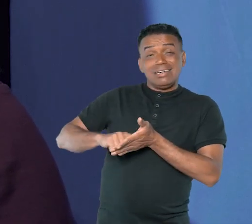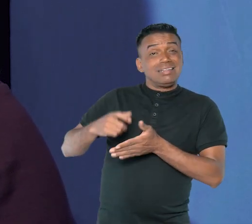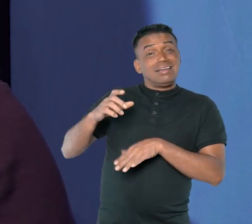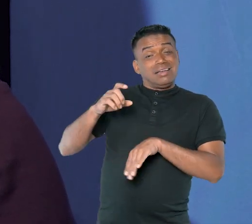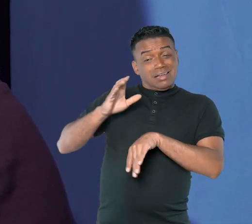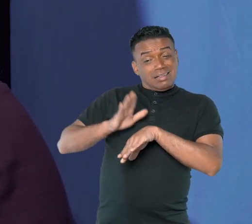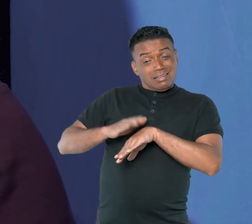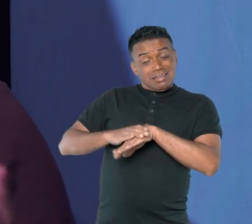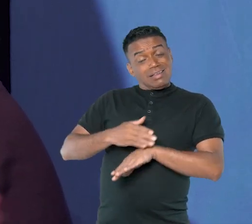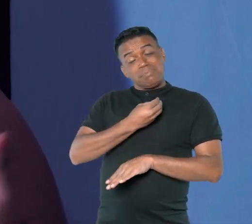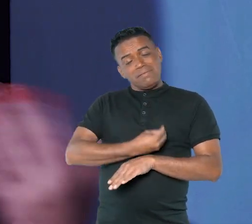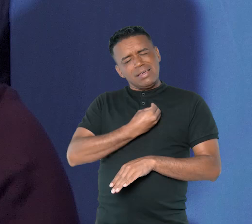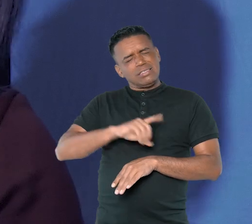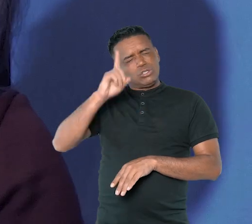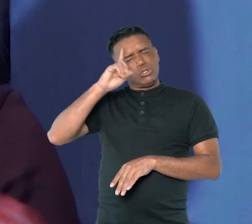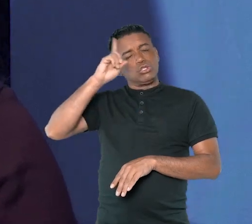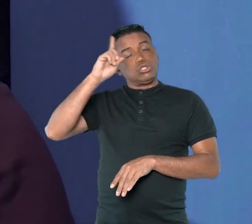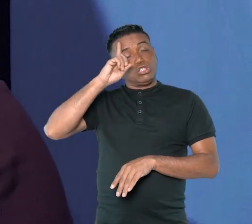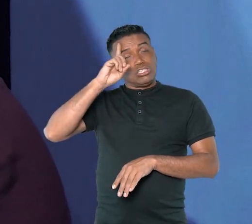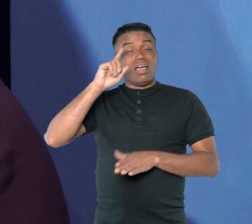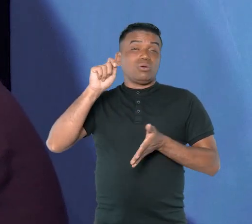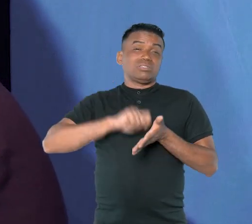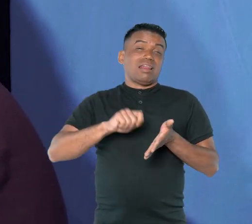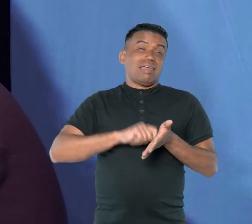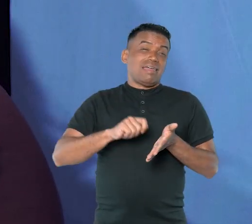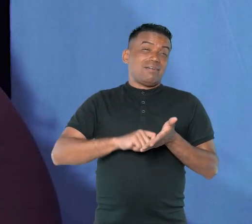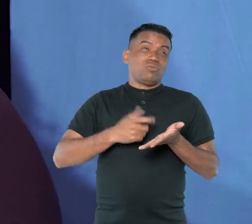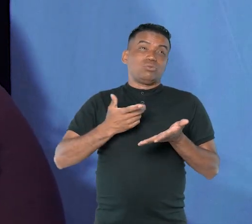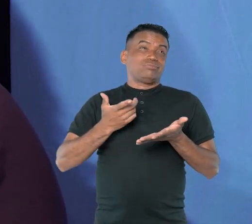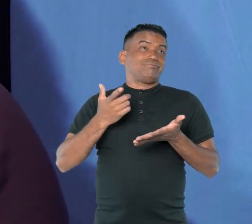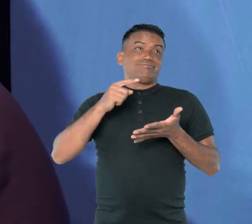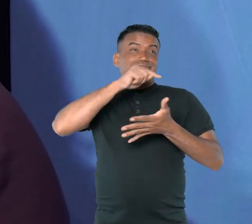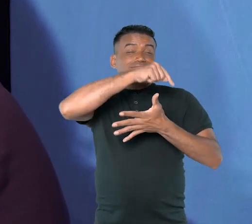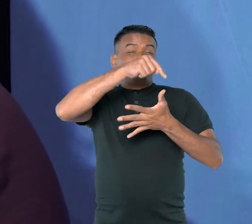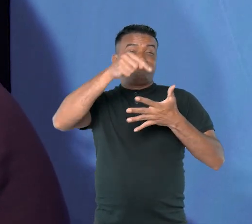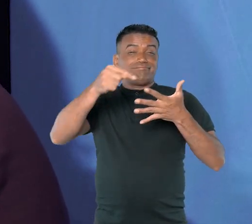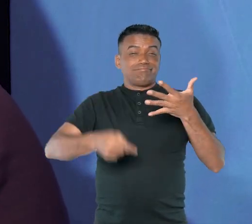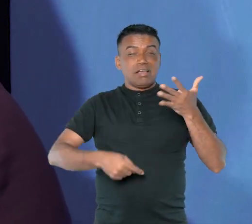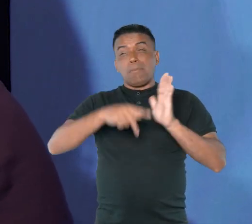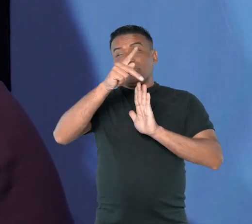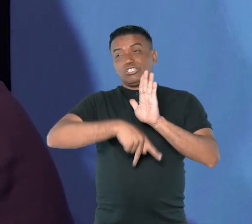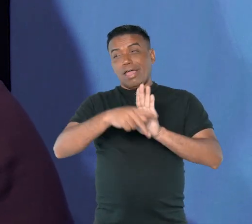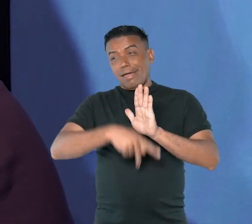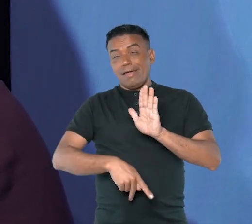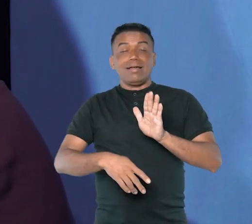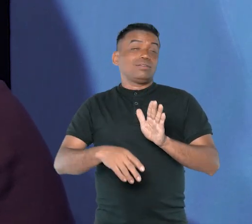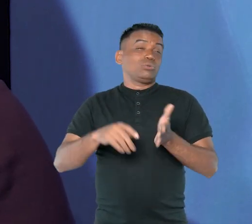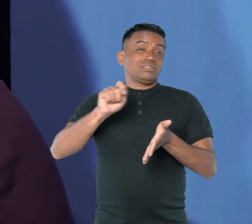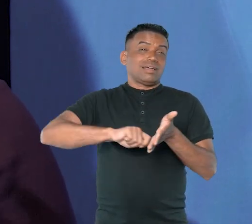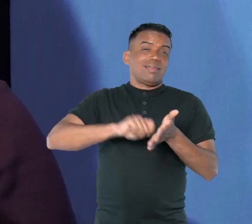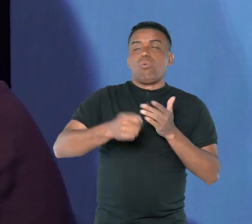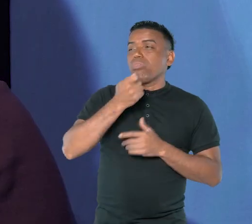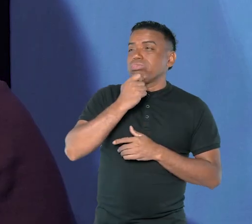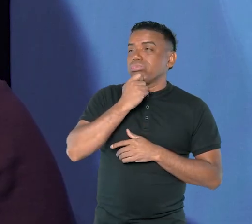vida. Eu sento e escrevo para newsletter, para algum projeto que eu esteja fazendo, para nada, né? Eu